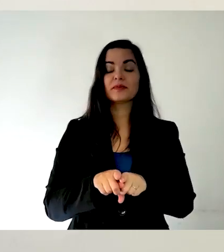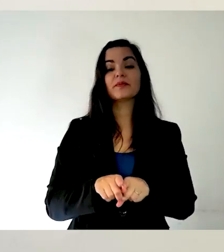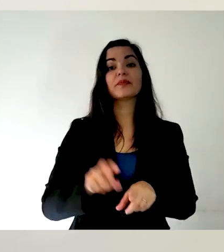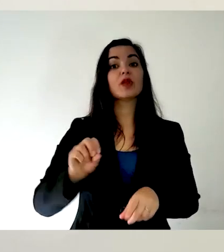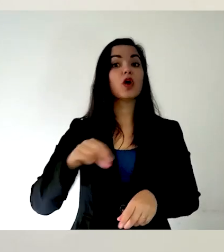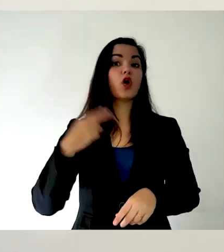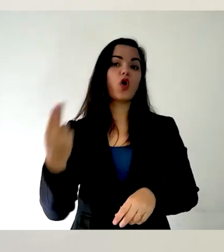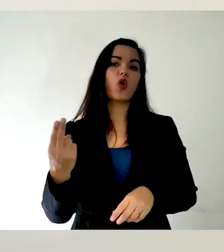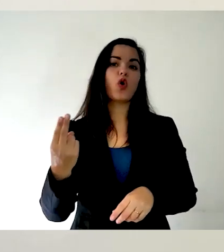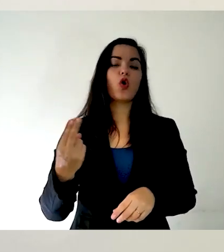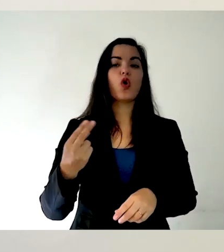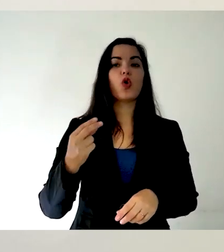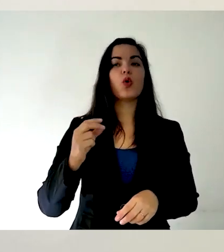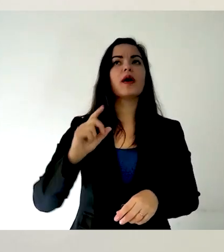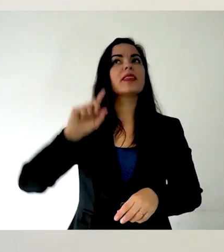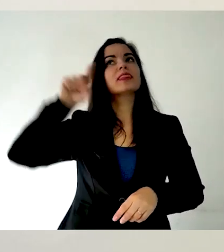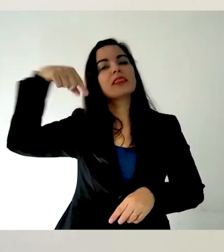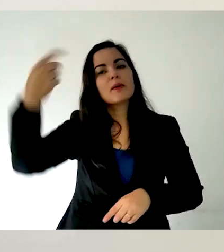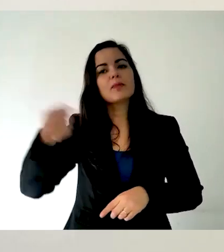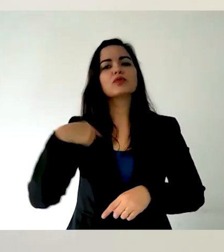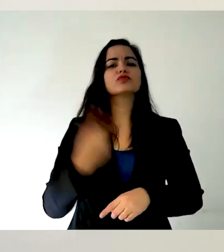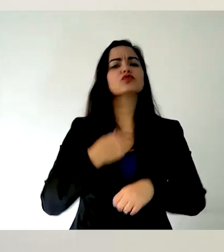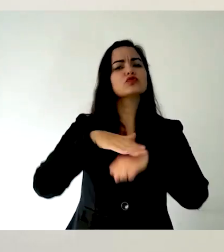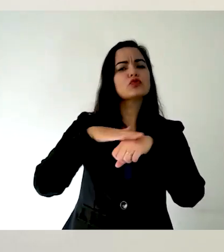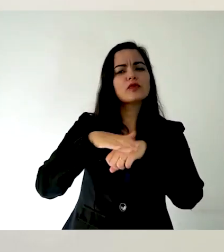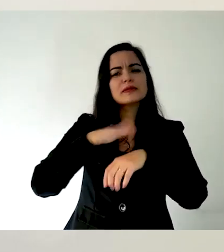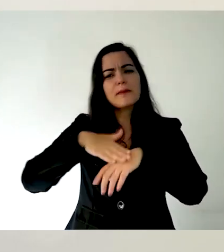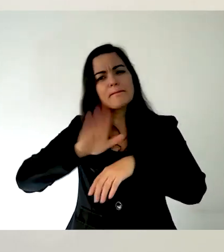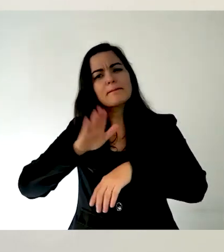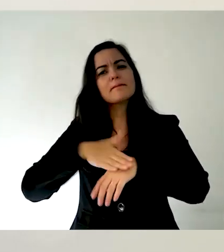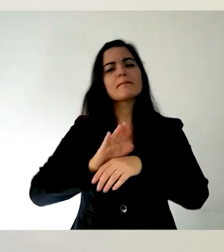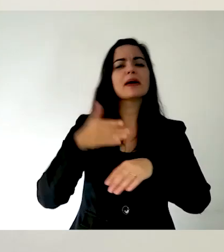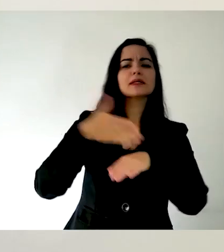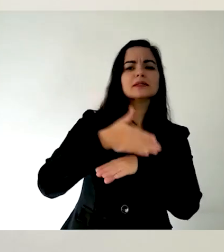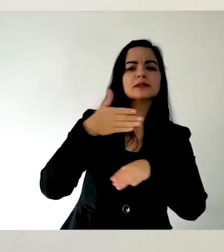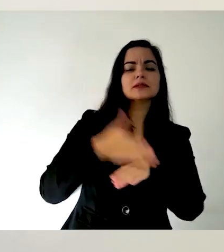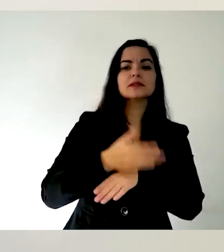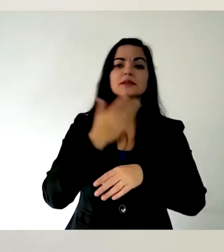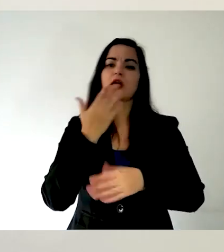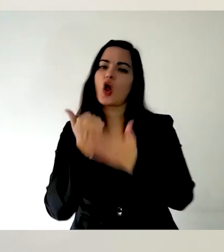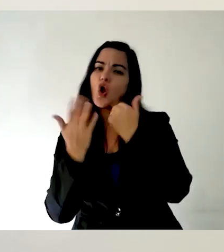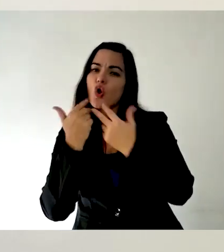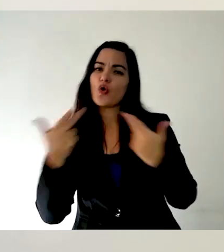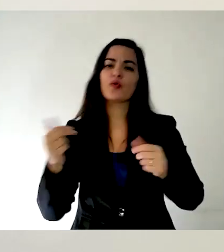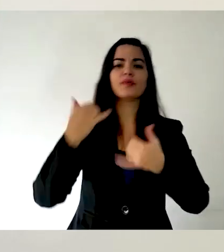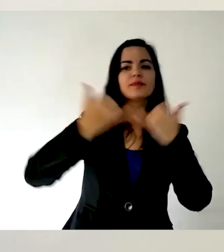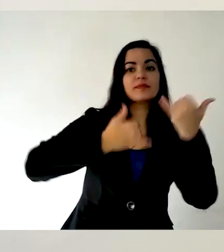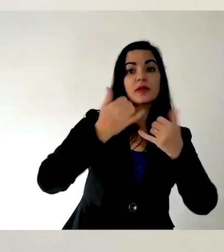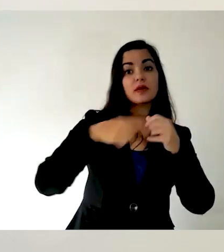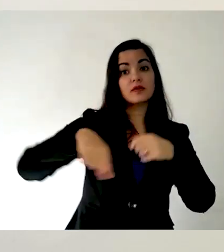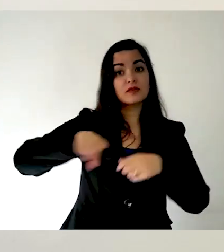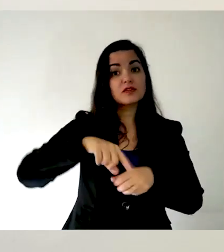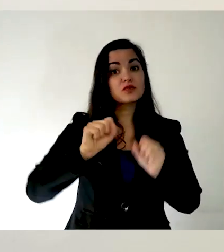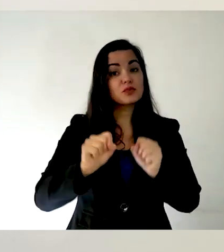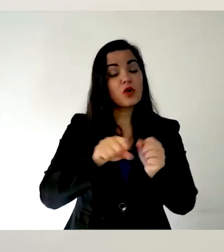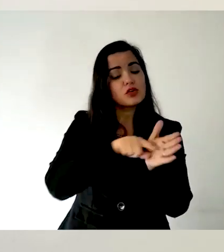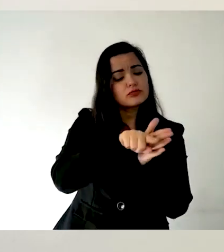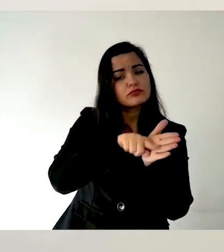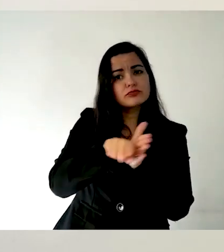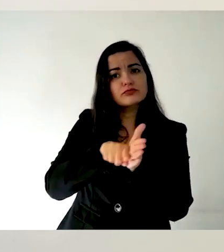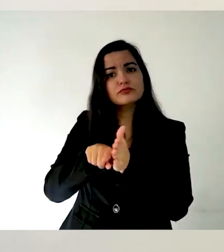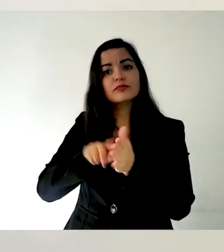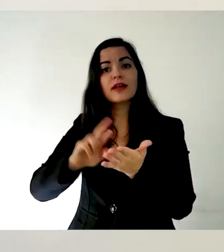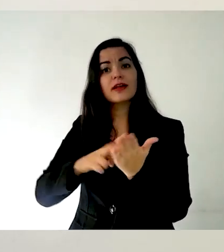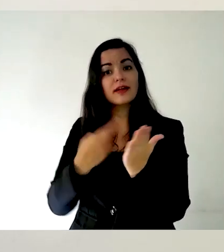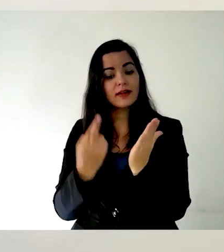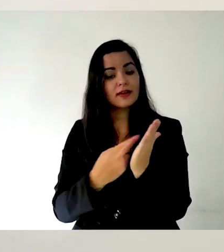vamos falar sobre outras coisas que incluem alimentação, brincadeira, né, linguagem e tudo mais, você pode pesquisar em